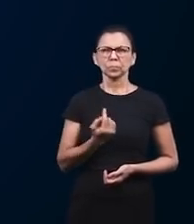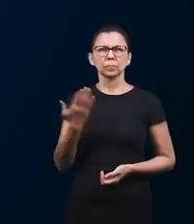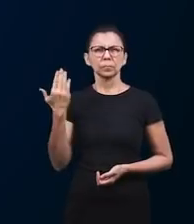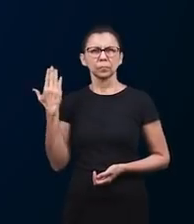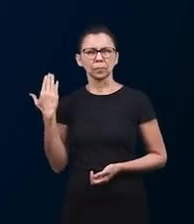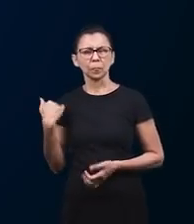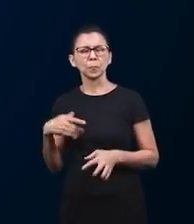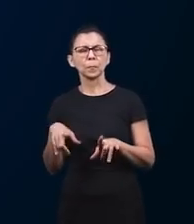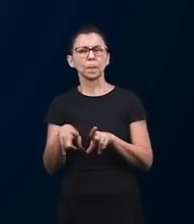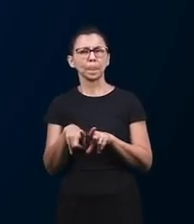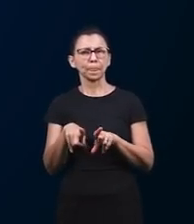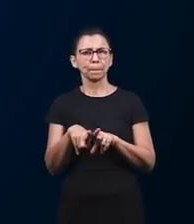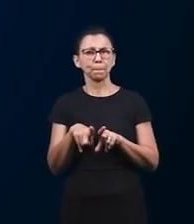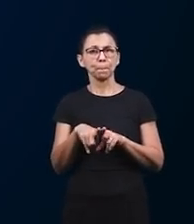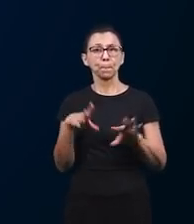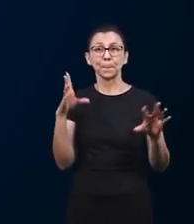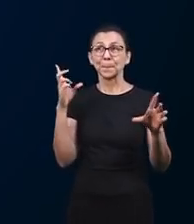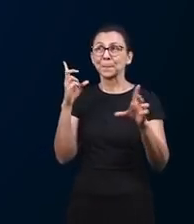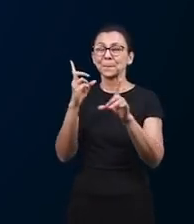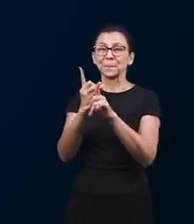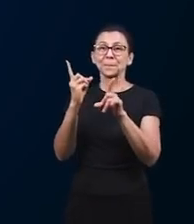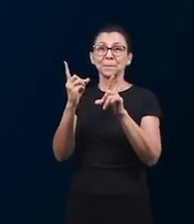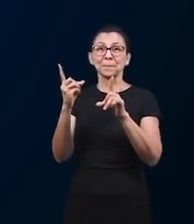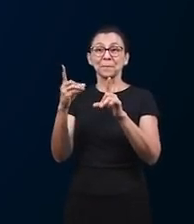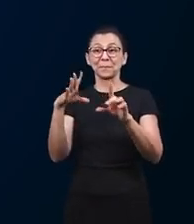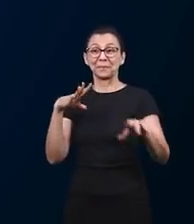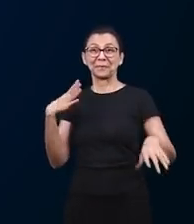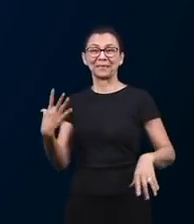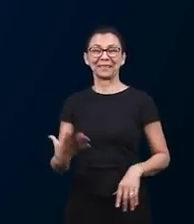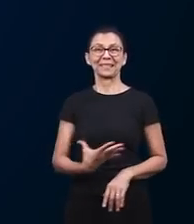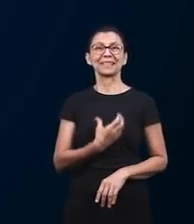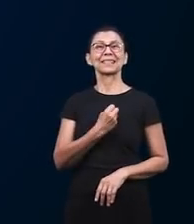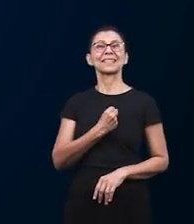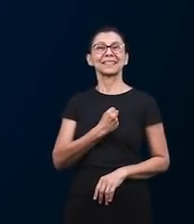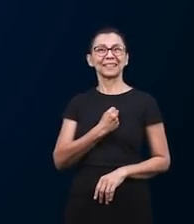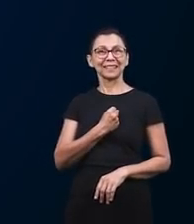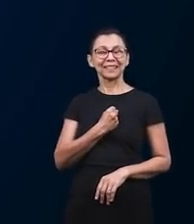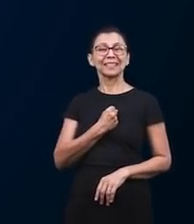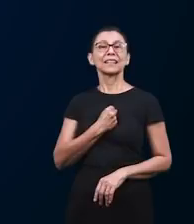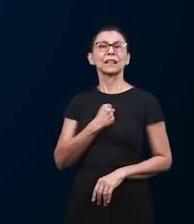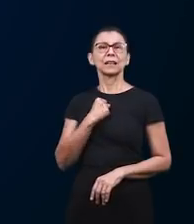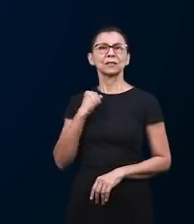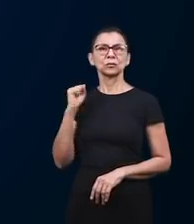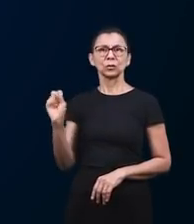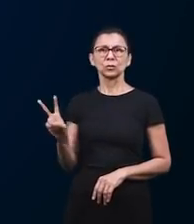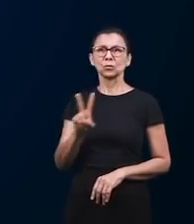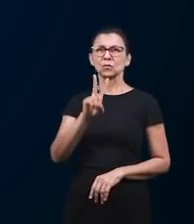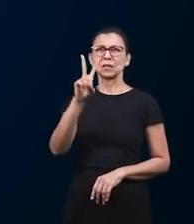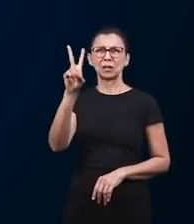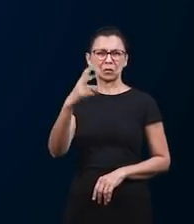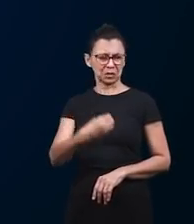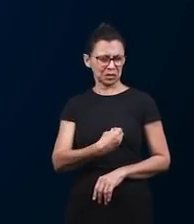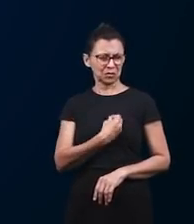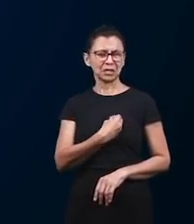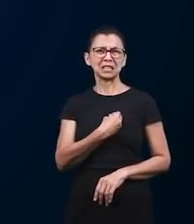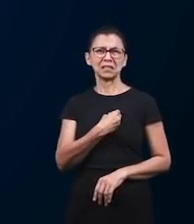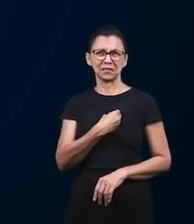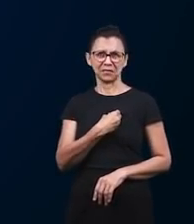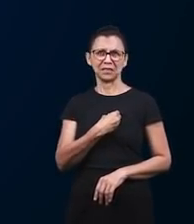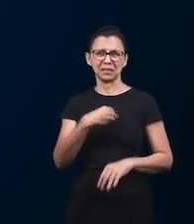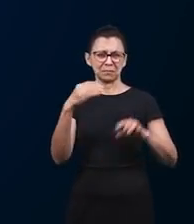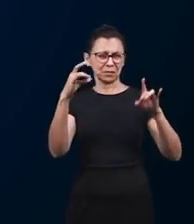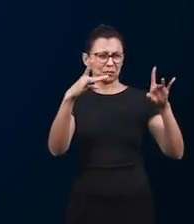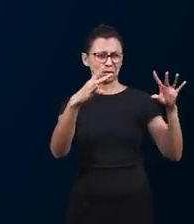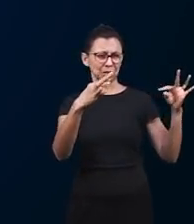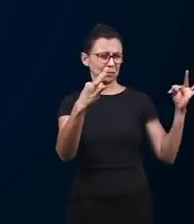tivemos noção, descobrimos essa tão grande salvação, nós trocamos todos os valores que nós tínhamos, tudo que a